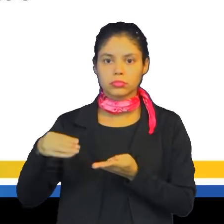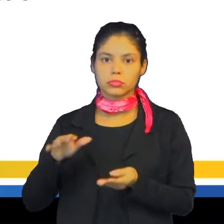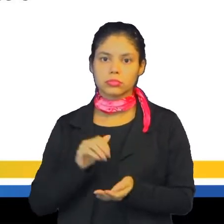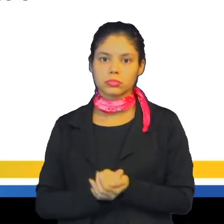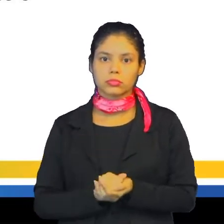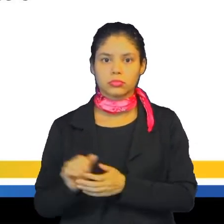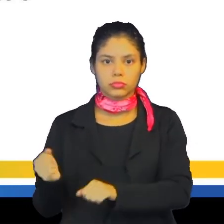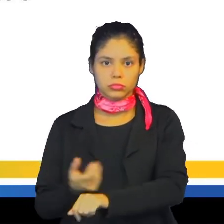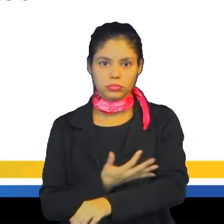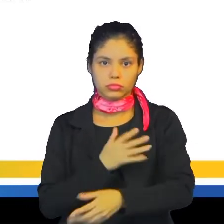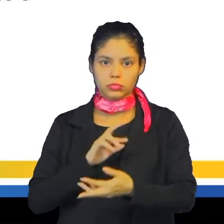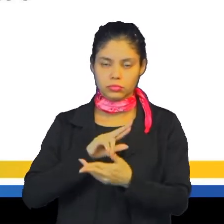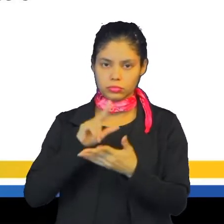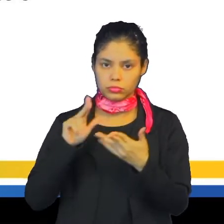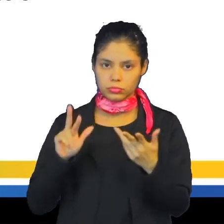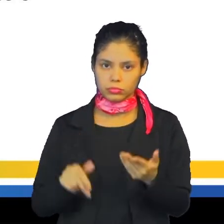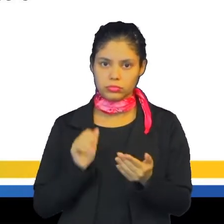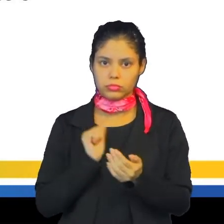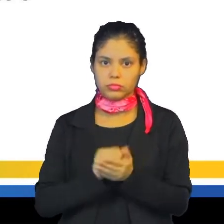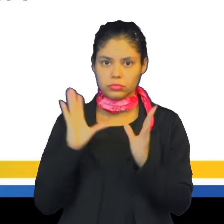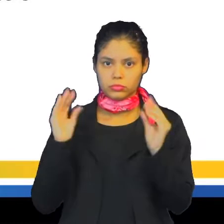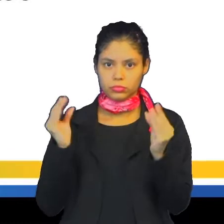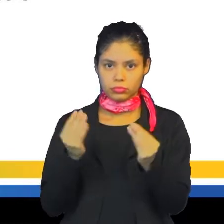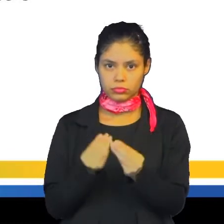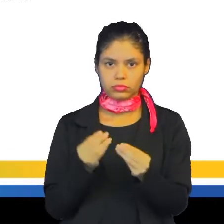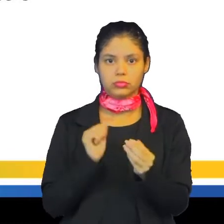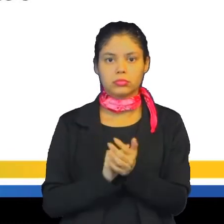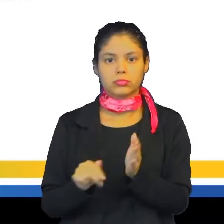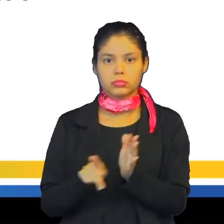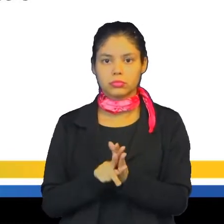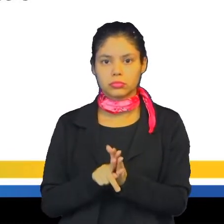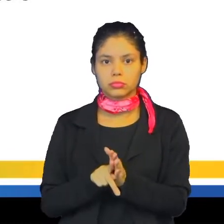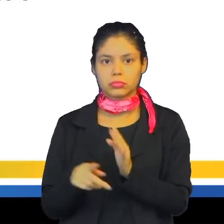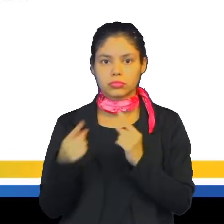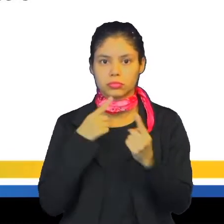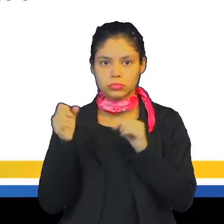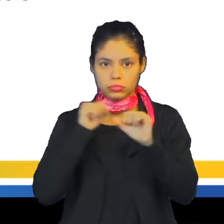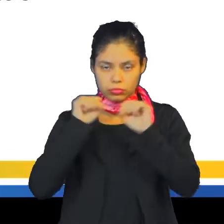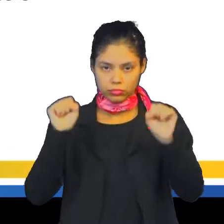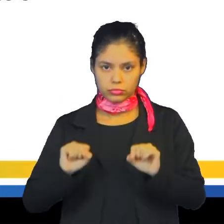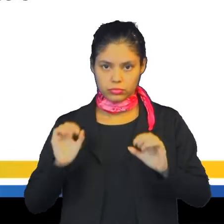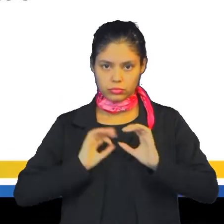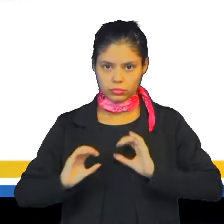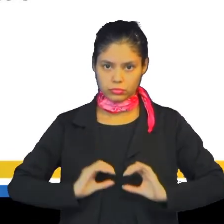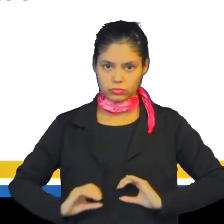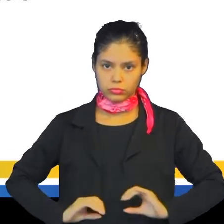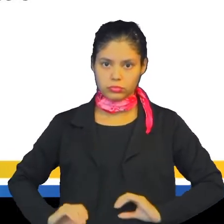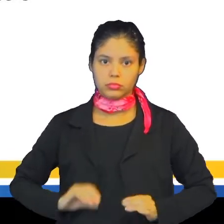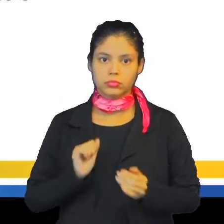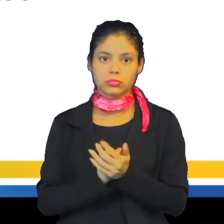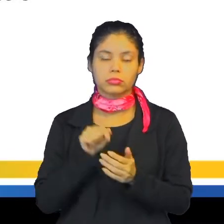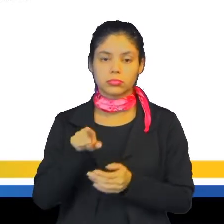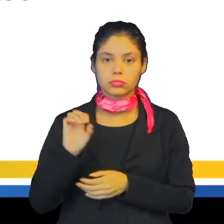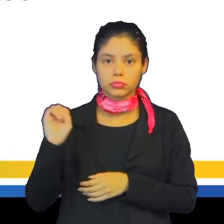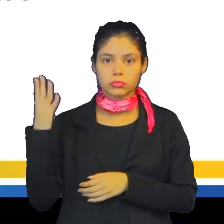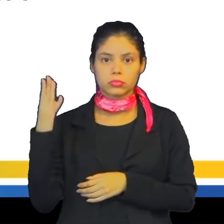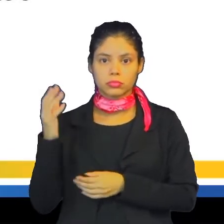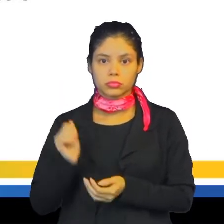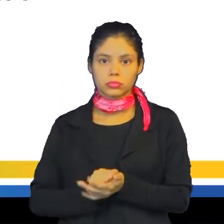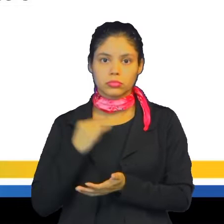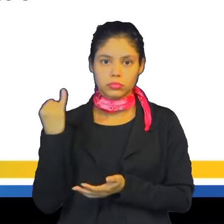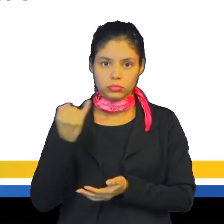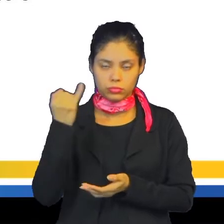e remoção das mais diversas substâncias, essencial à comunicação entre os sistemas orgânicos. Nesse caso, qual é